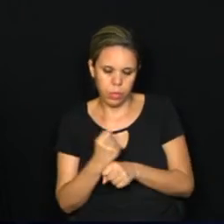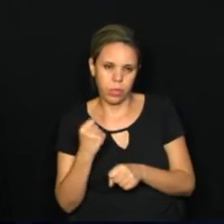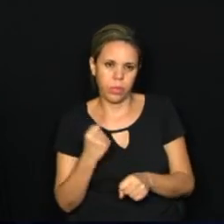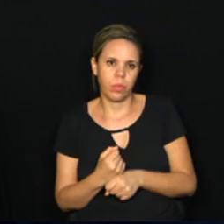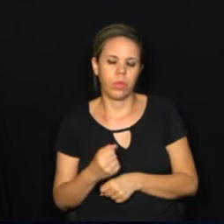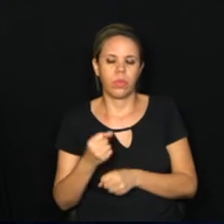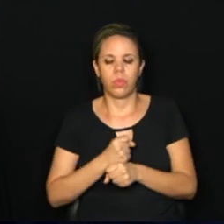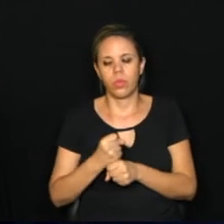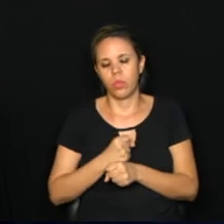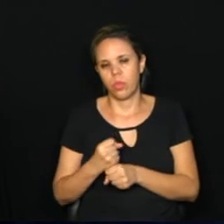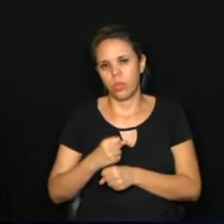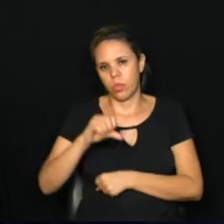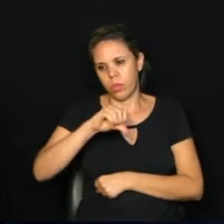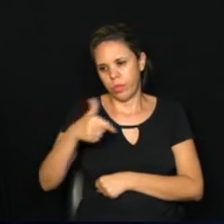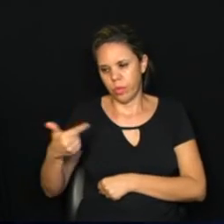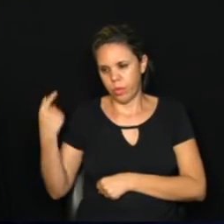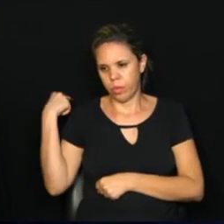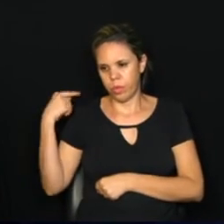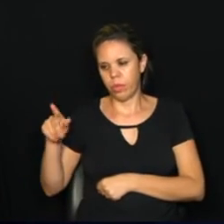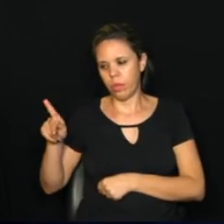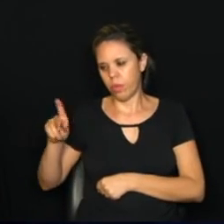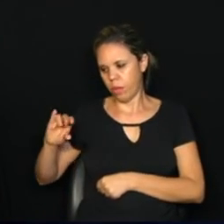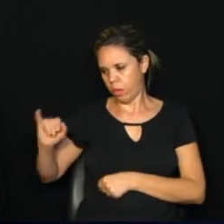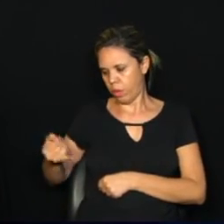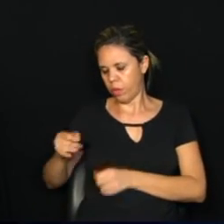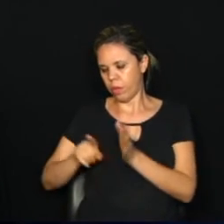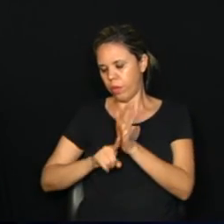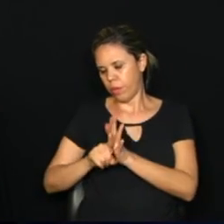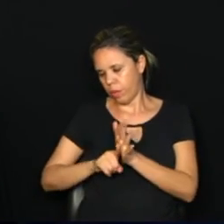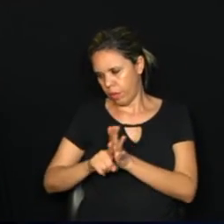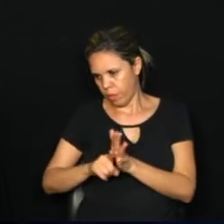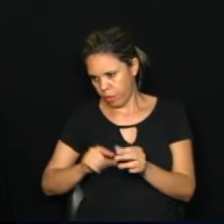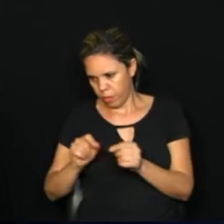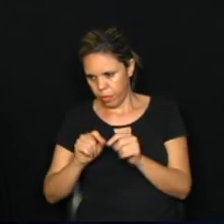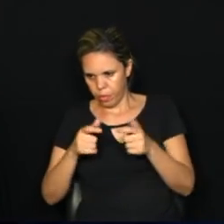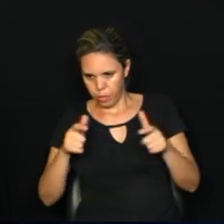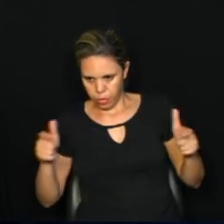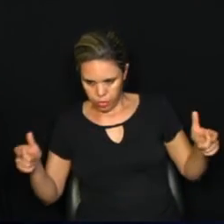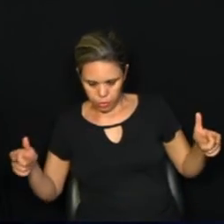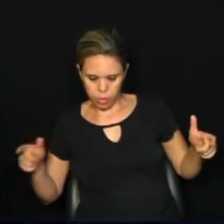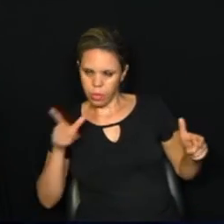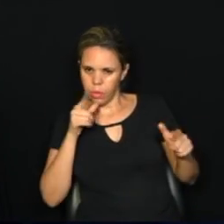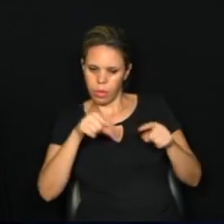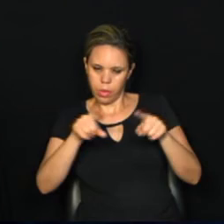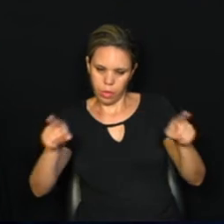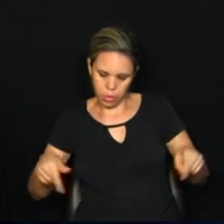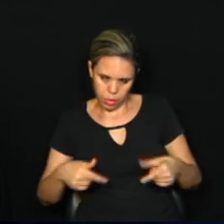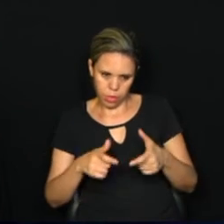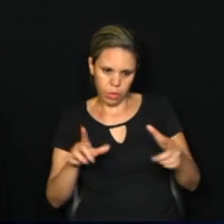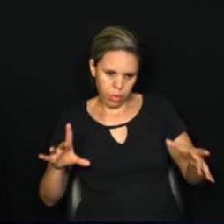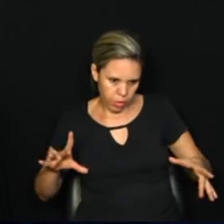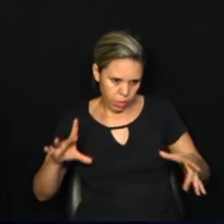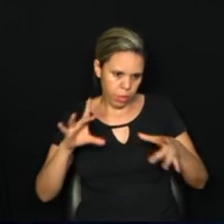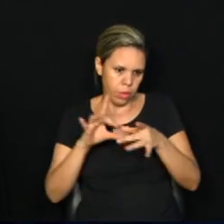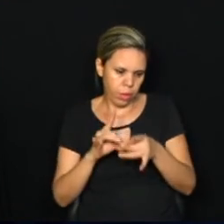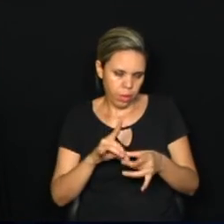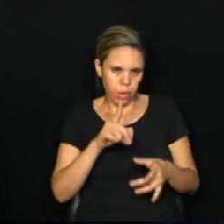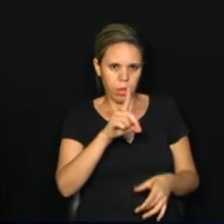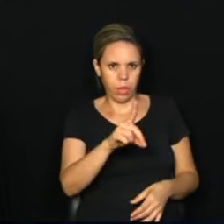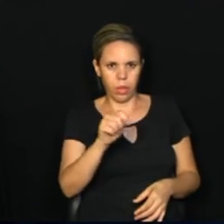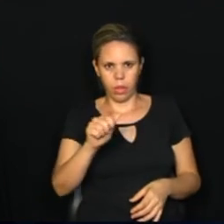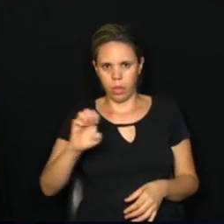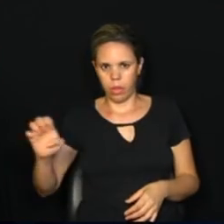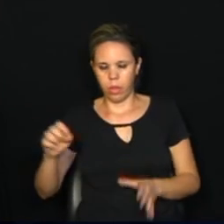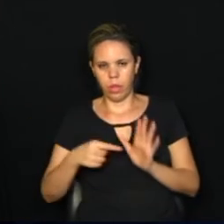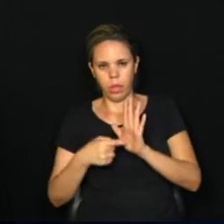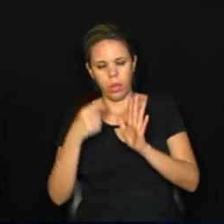92, o consórcio PCJ fez um estudo de ampliação da disponibilidade hídrica em parceria com o DE, onde já apontava